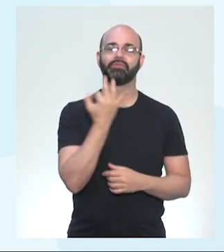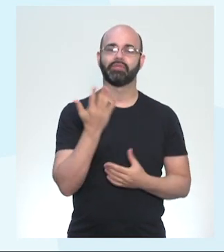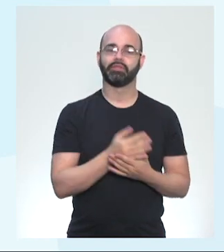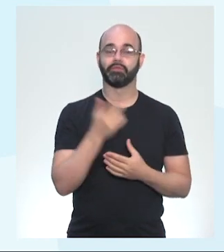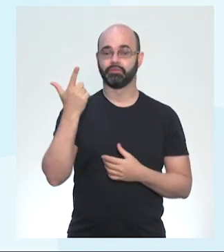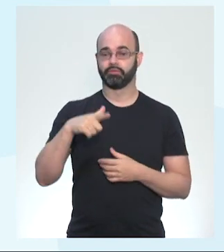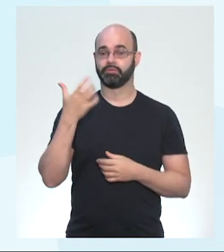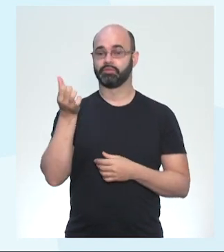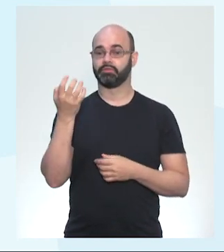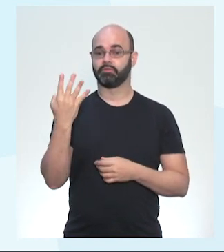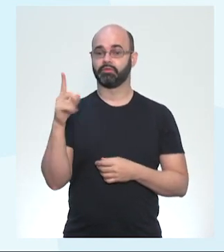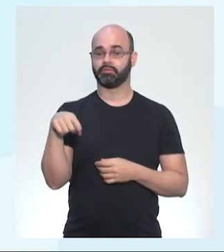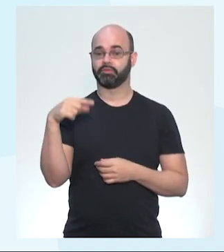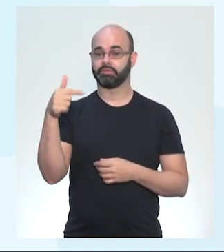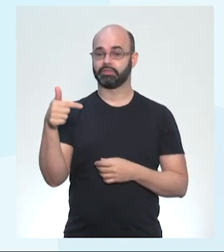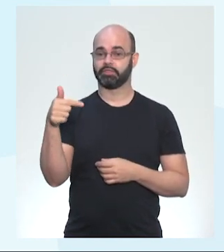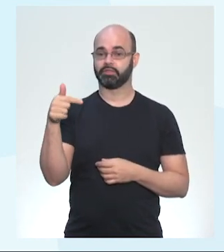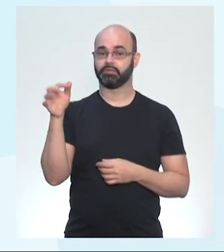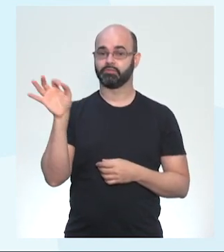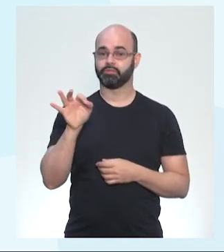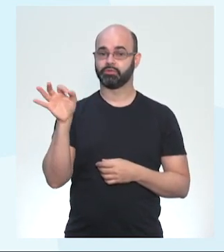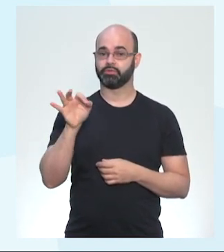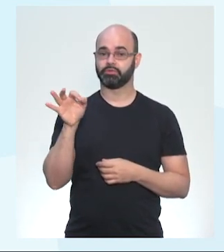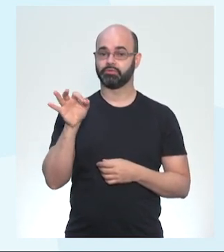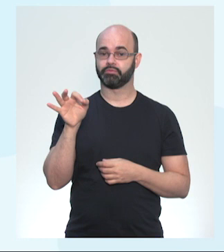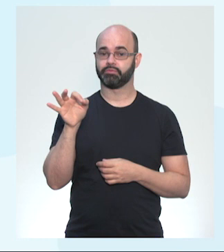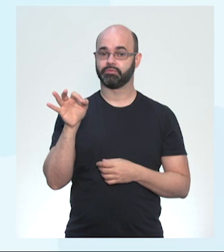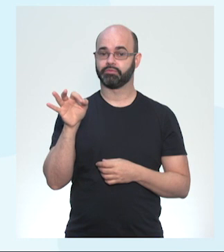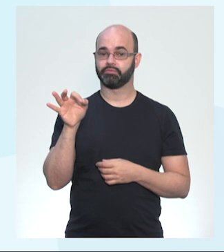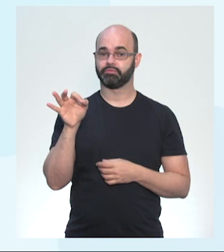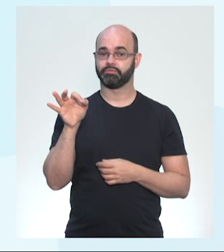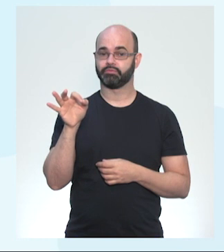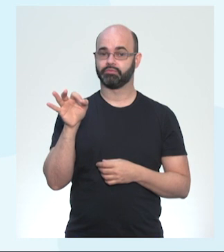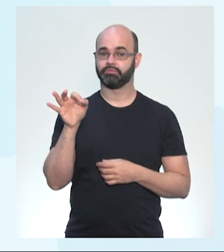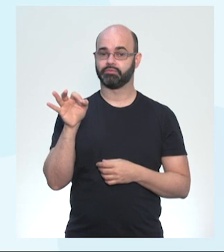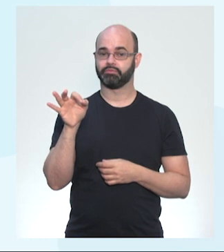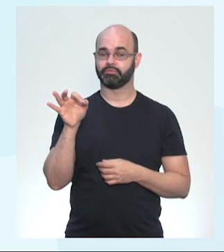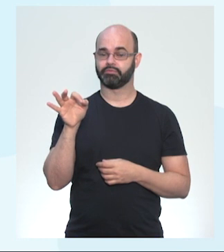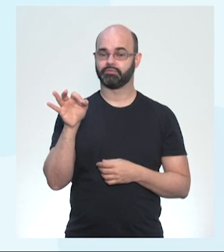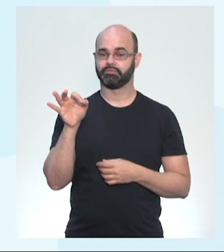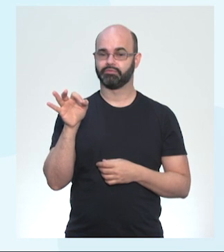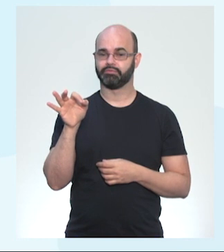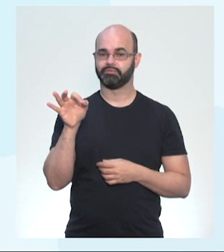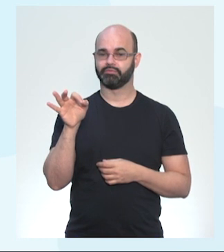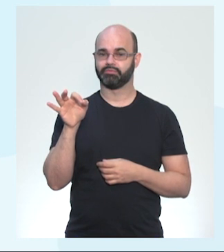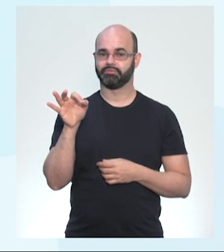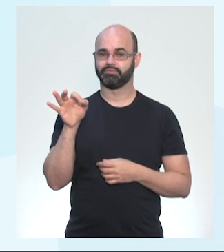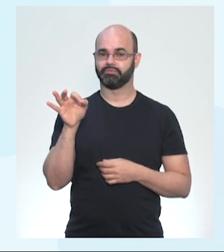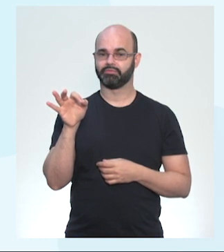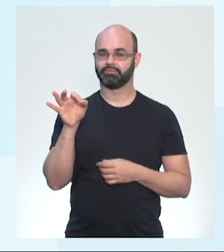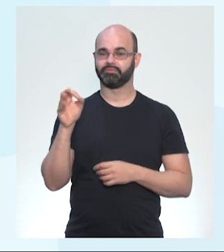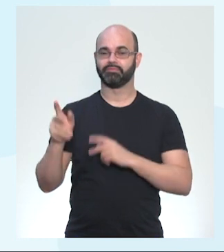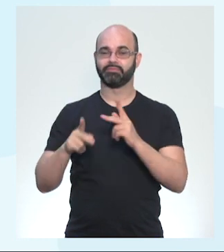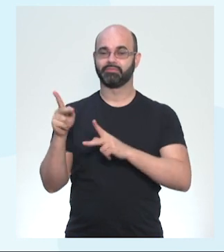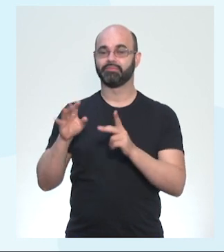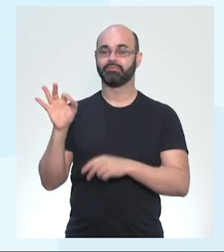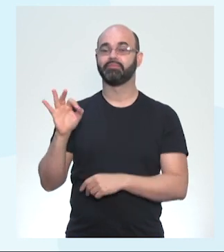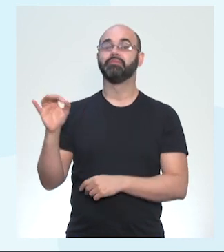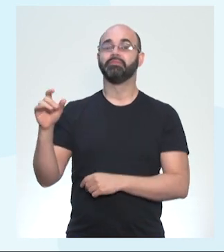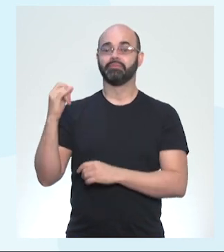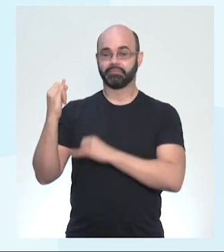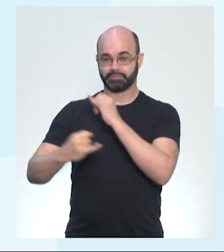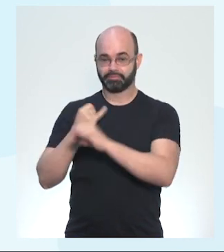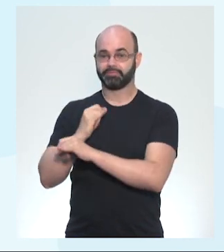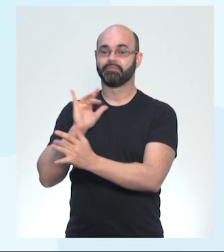64,7% da população não tem acesso. Não, peraí, considerando que 64,7% da população do país